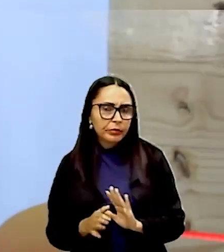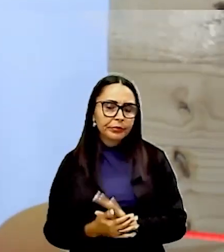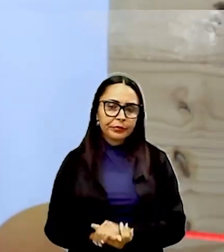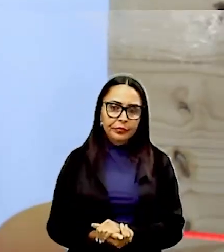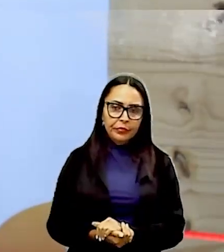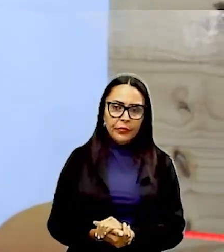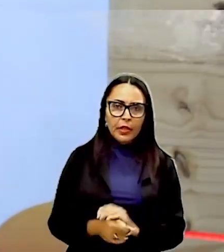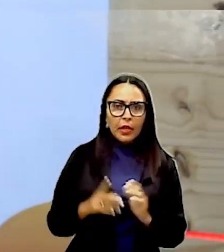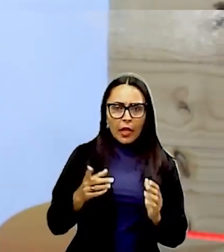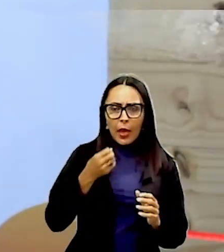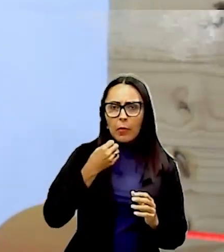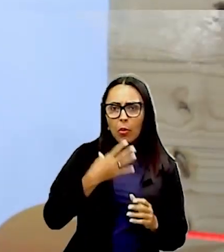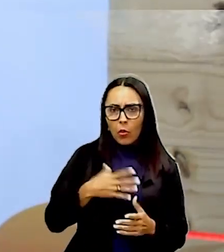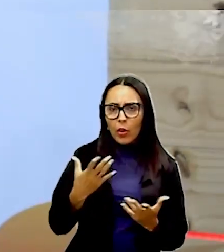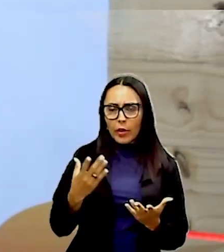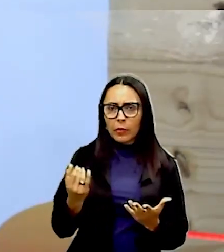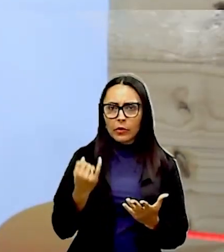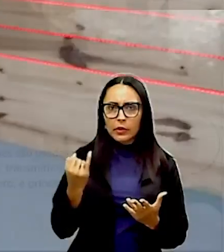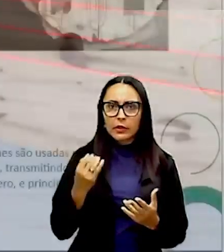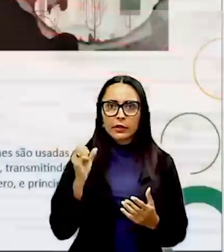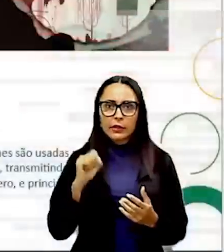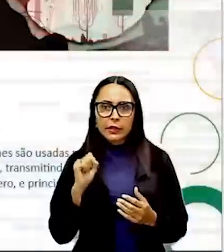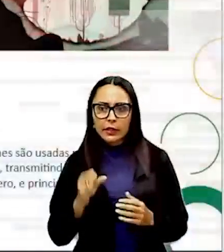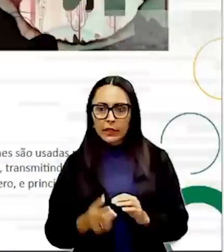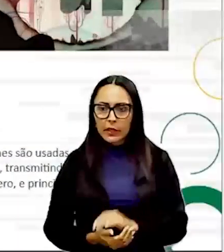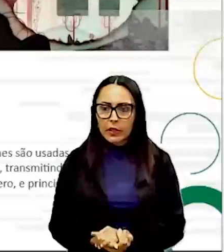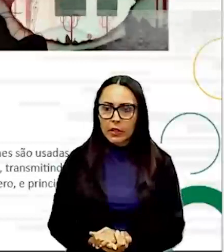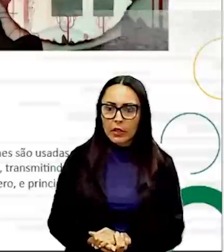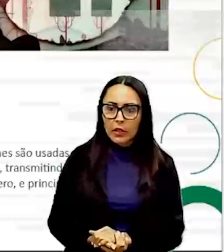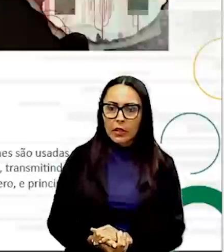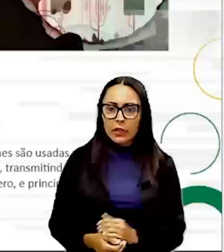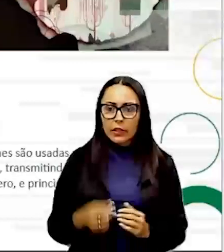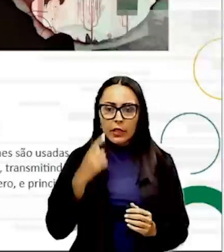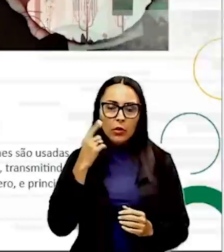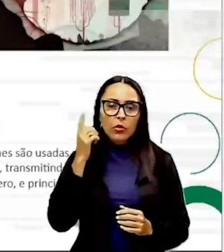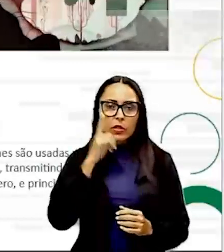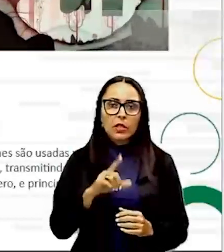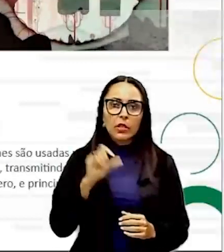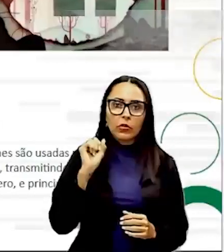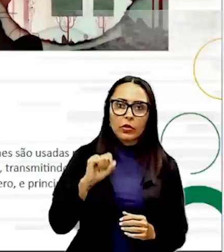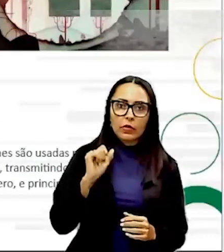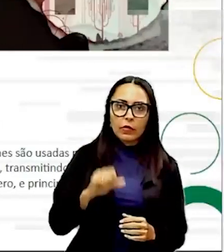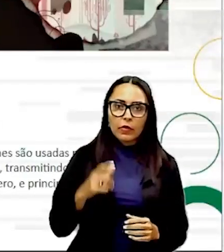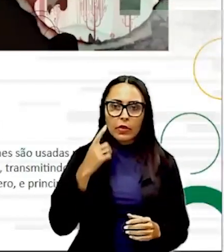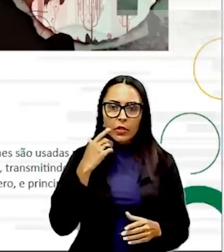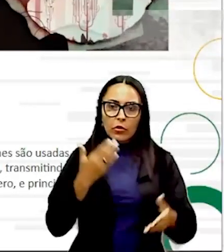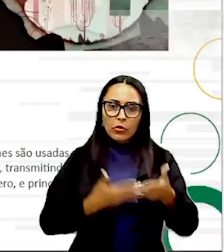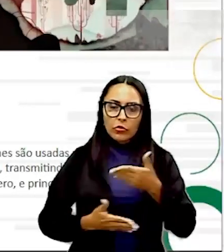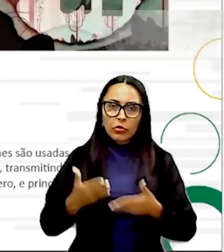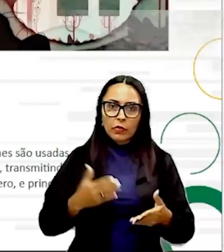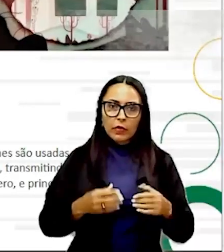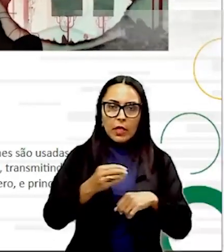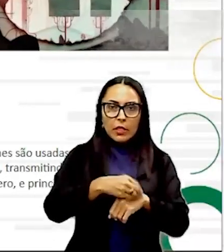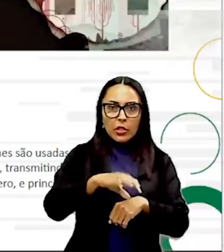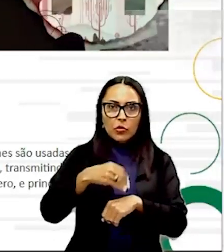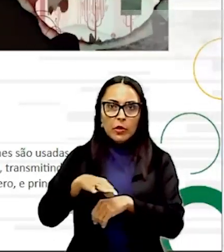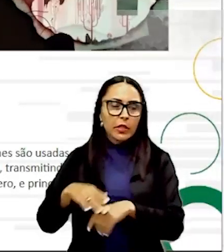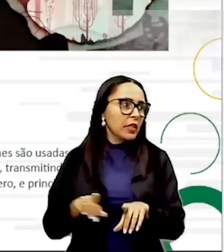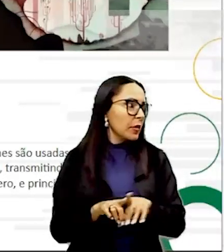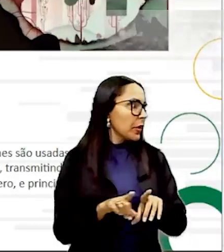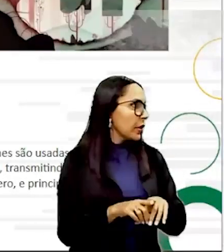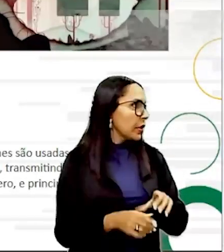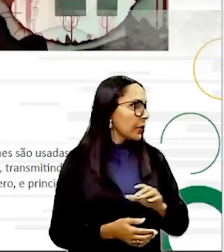E vale muito a pena o dinheiro investido. Que a Nomada Studios ela conseguiu fazer um jogo que fosse capaz de transmitir realmente